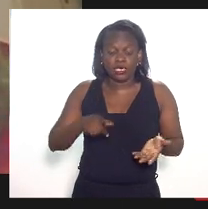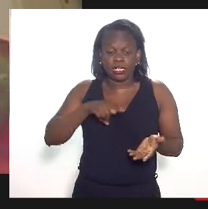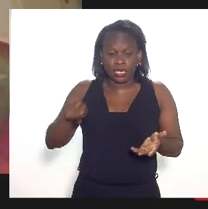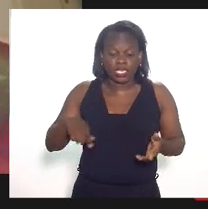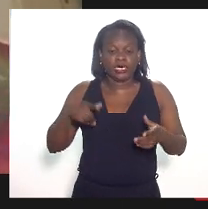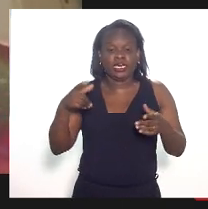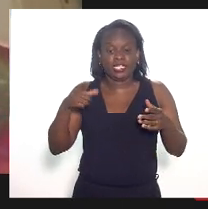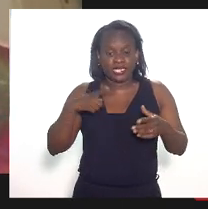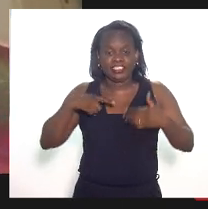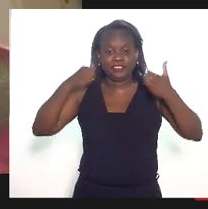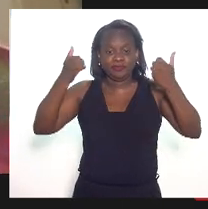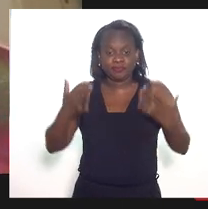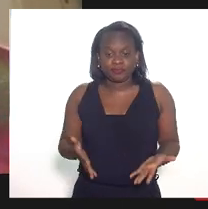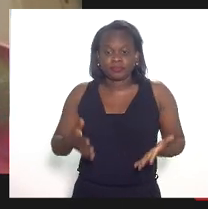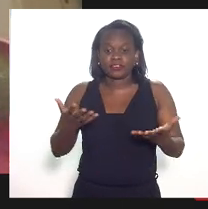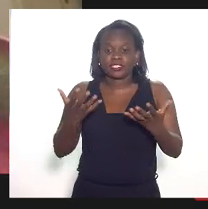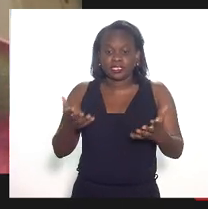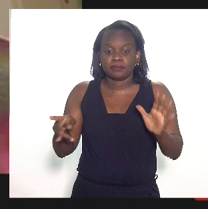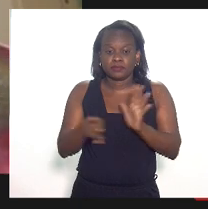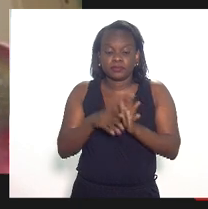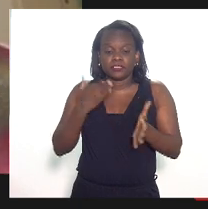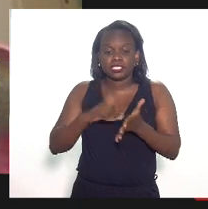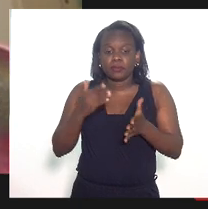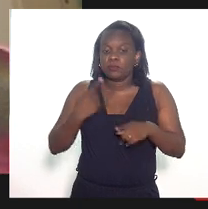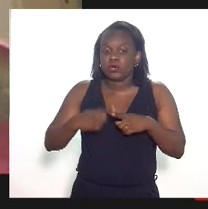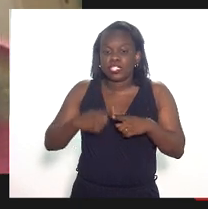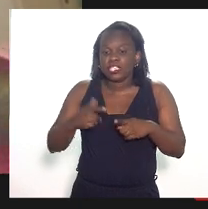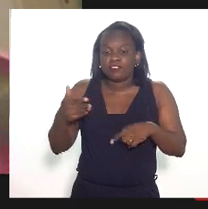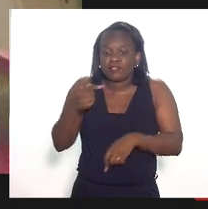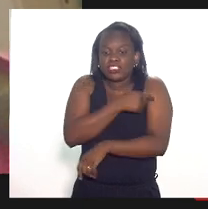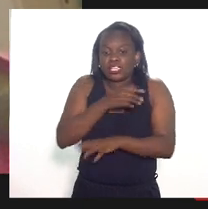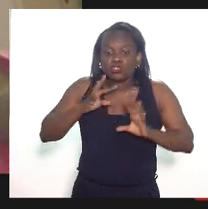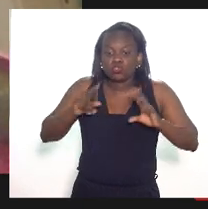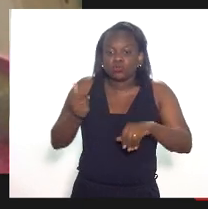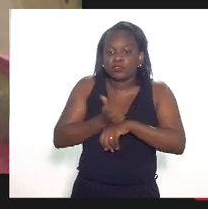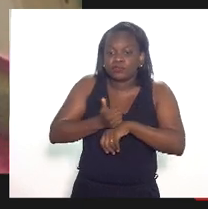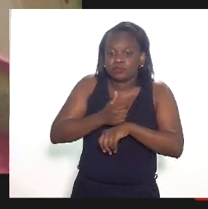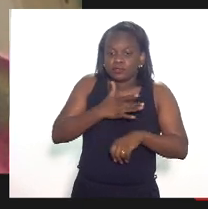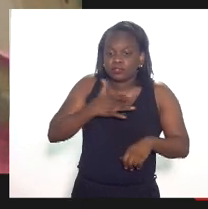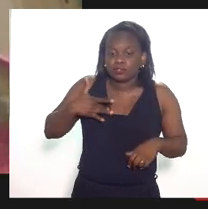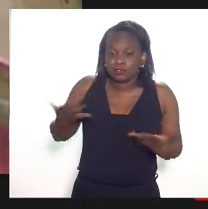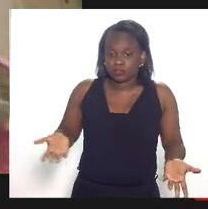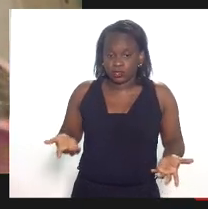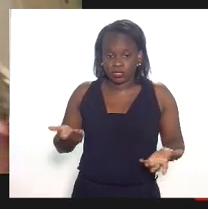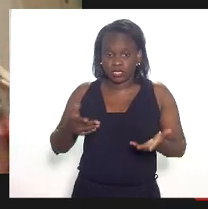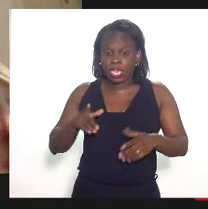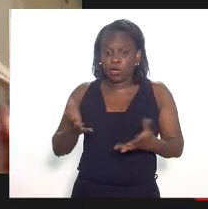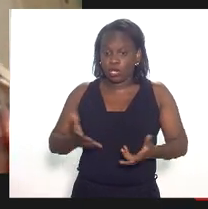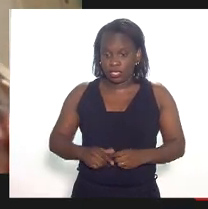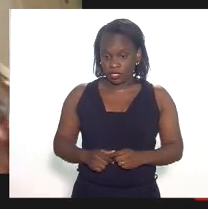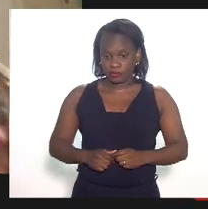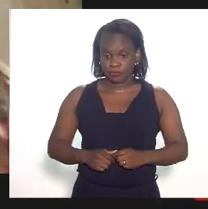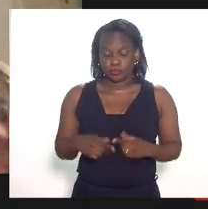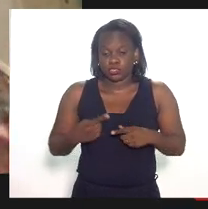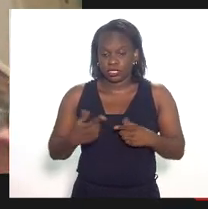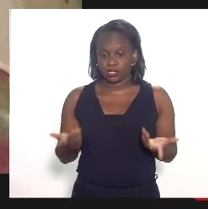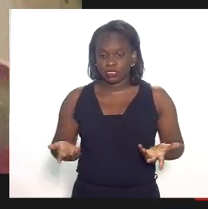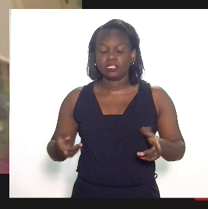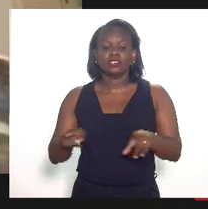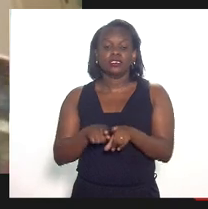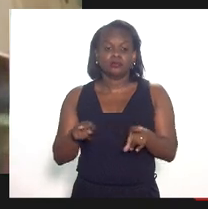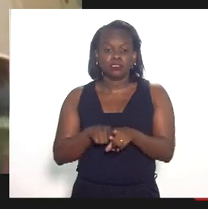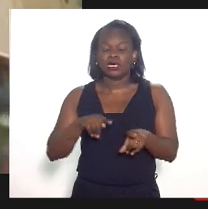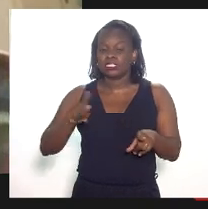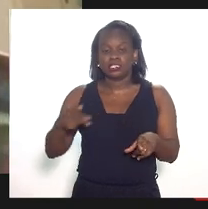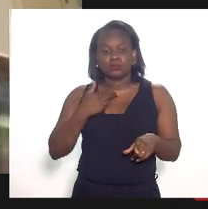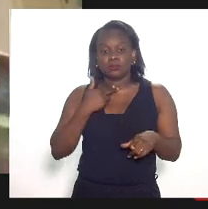a gente quer uma explicação do secretário. Por que não vacinar todos os profissionais de saúde nesse exato momento? E a gente também